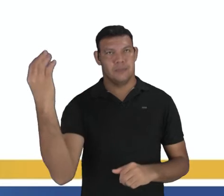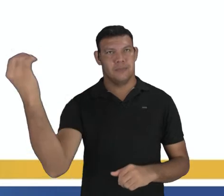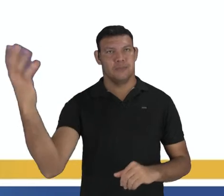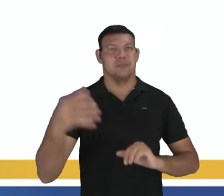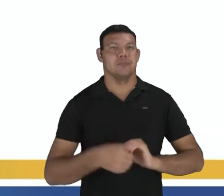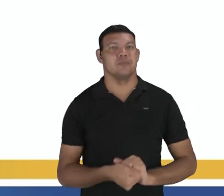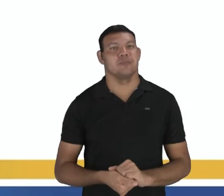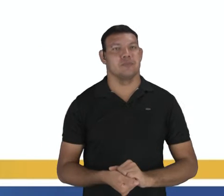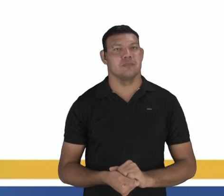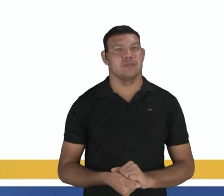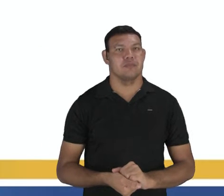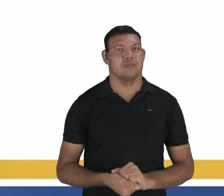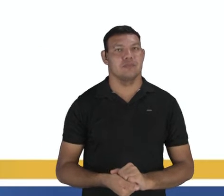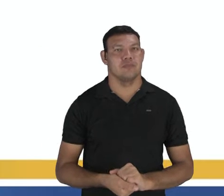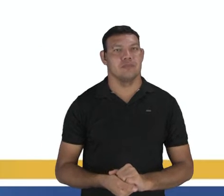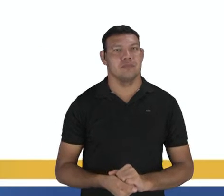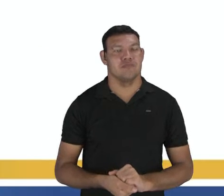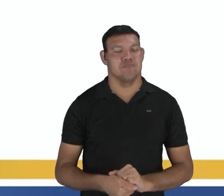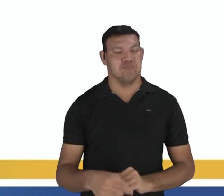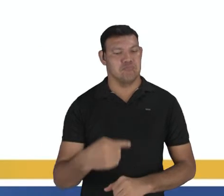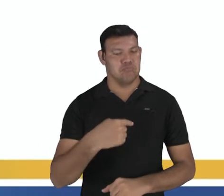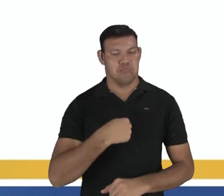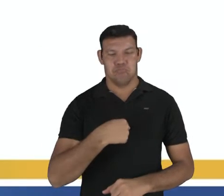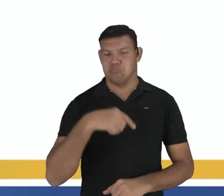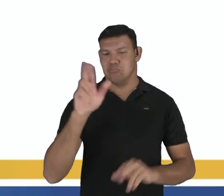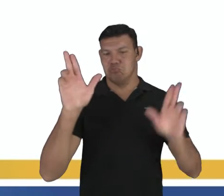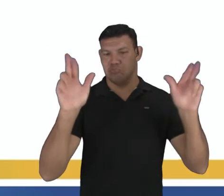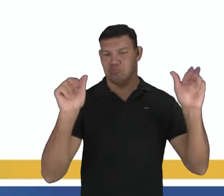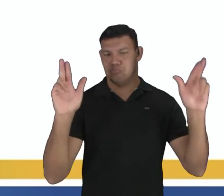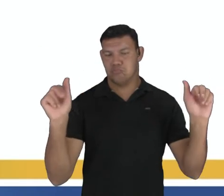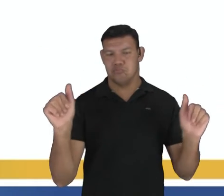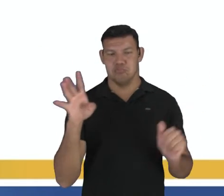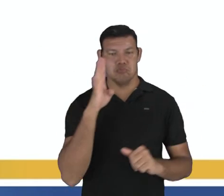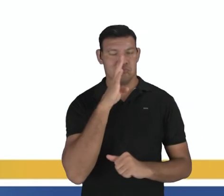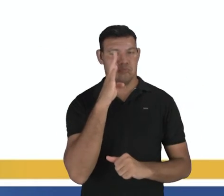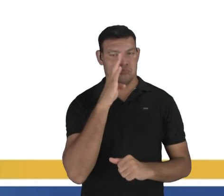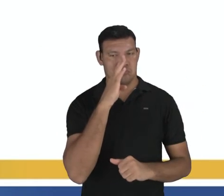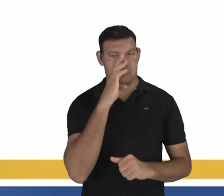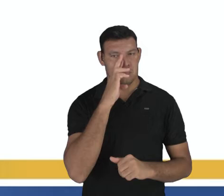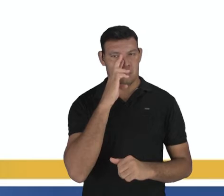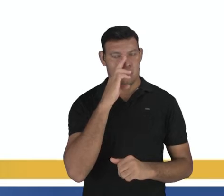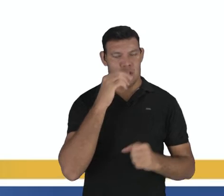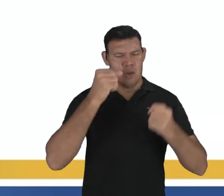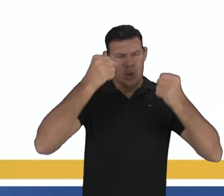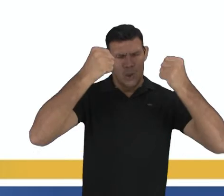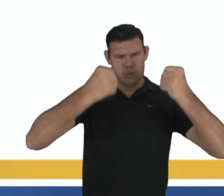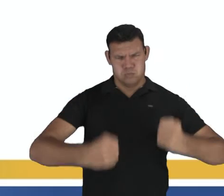Good Father. Eu nunca assisti O Poderoso Chefão.